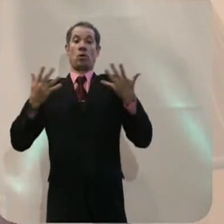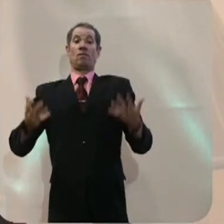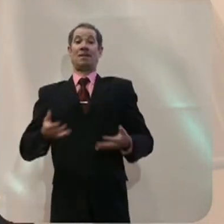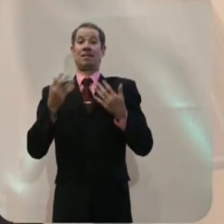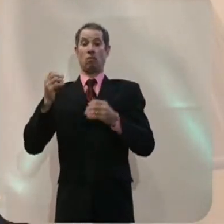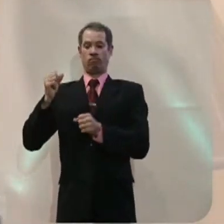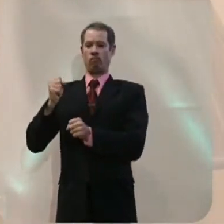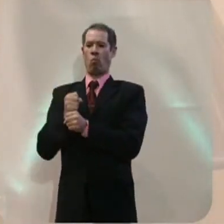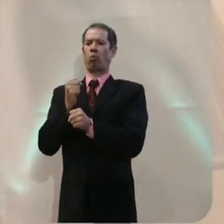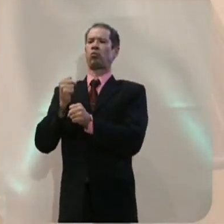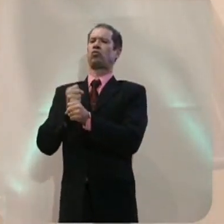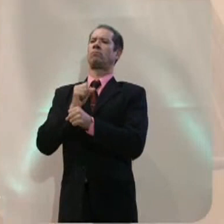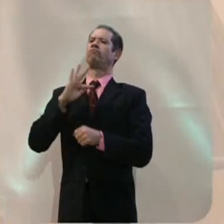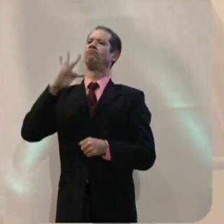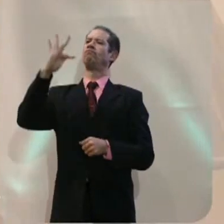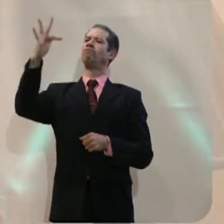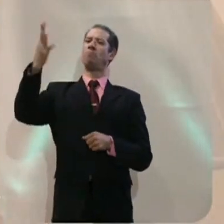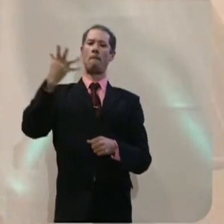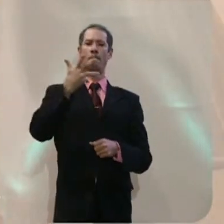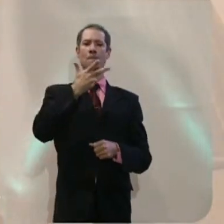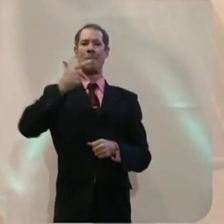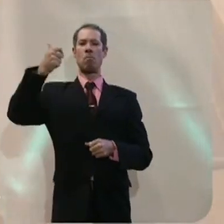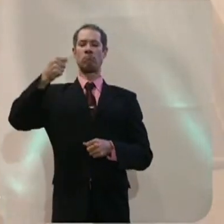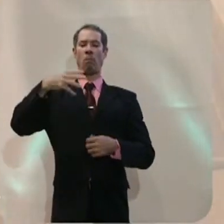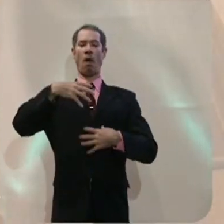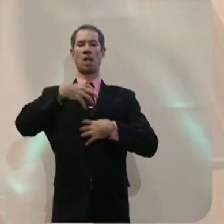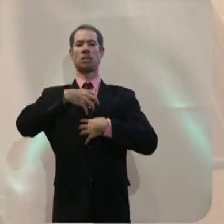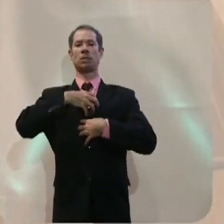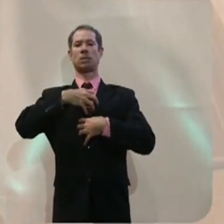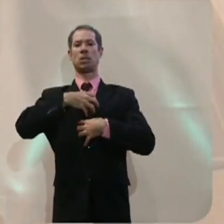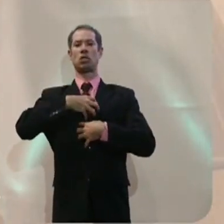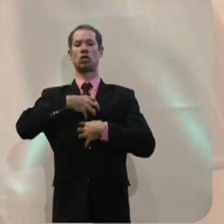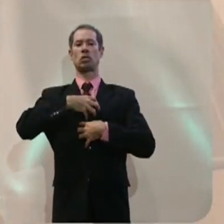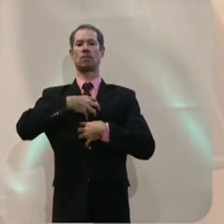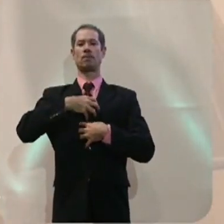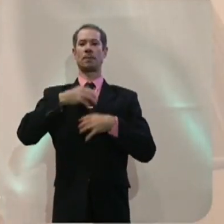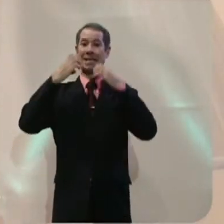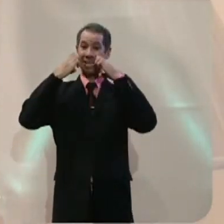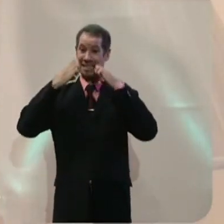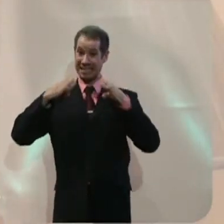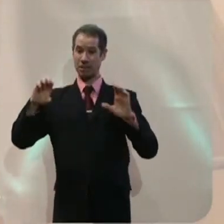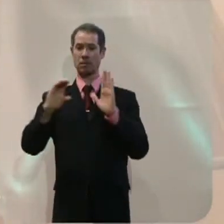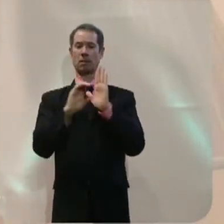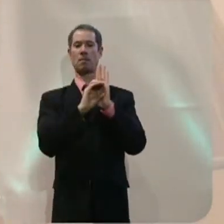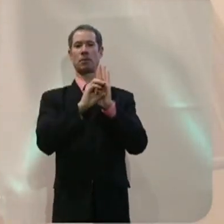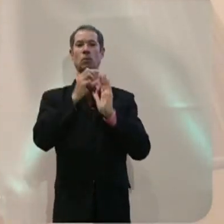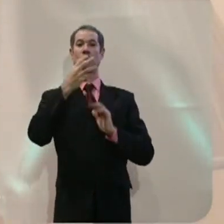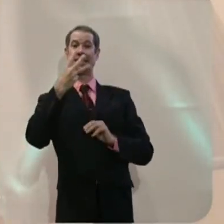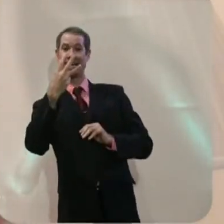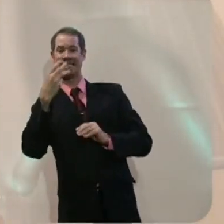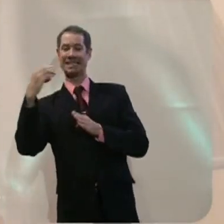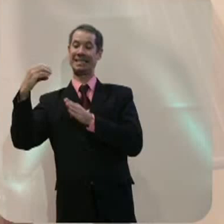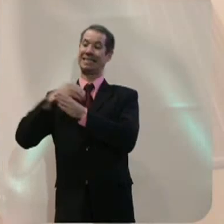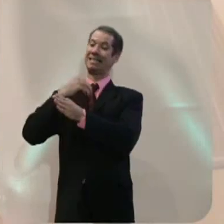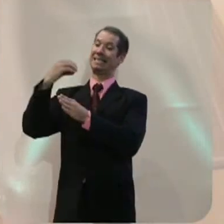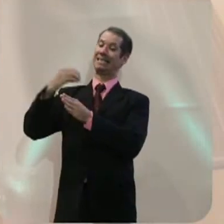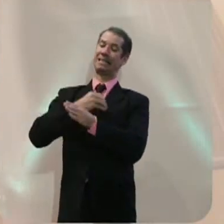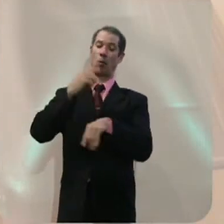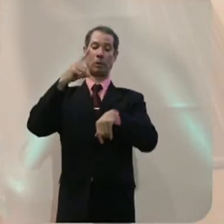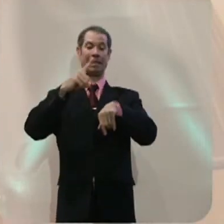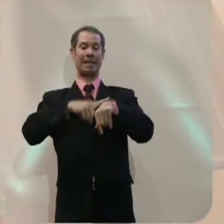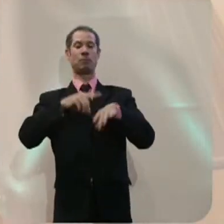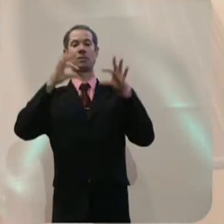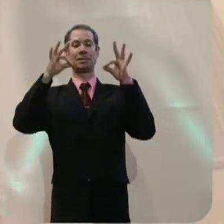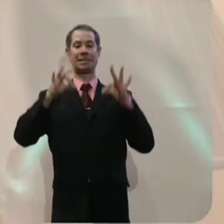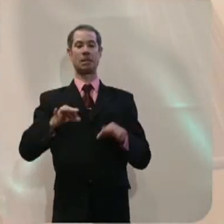um futuro melhor. E é nesse sentido que Eclesiastes 3 nos ensina que há um tempo certo para